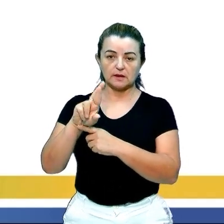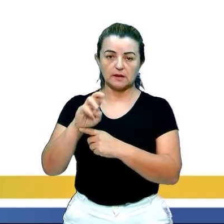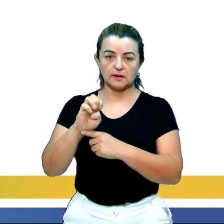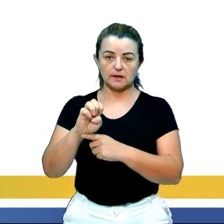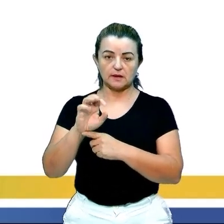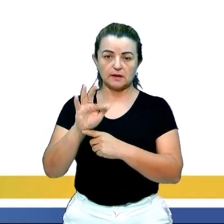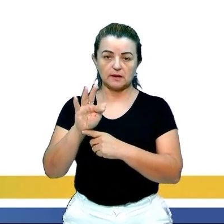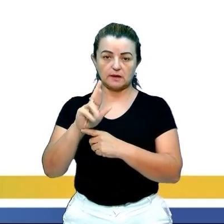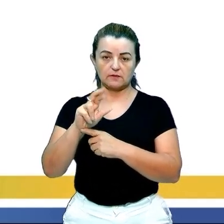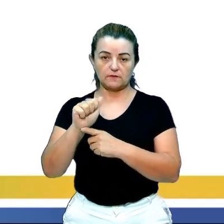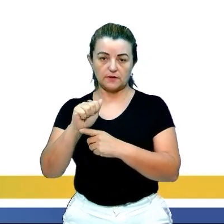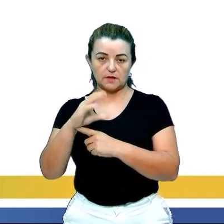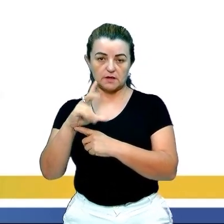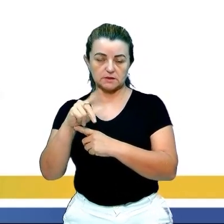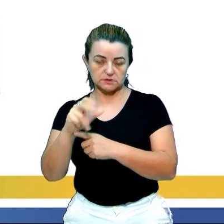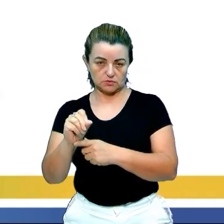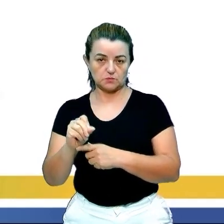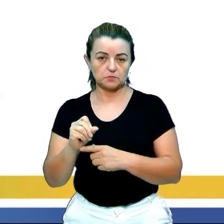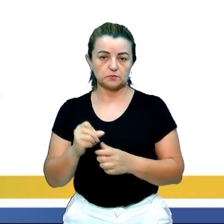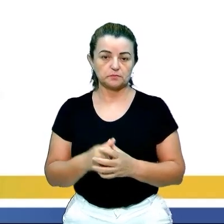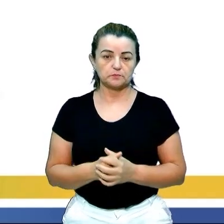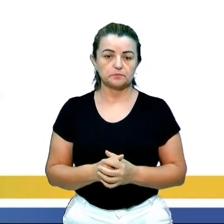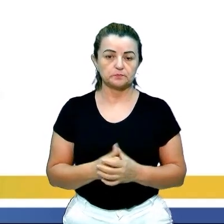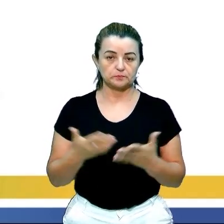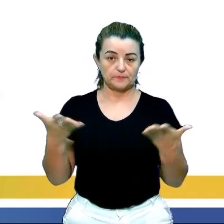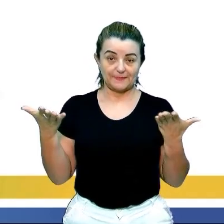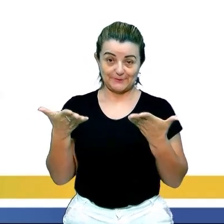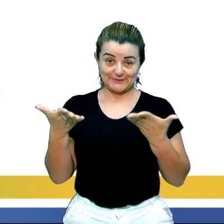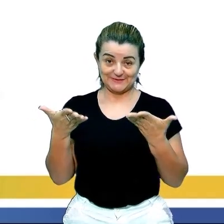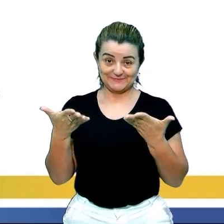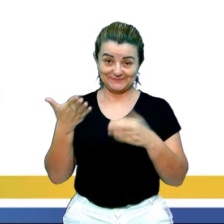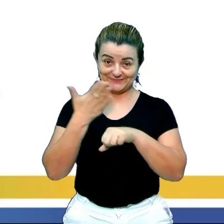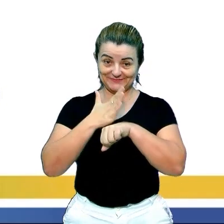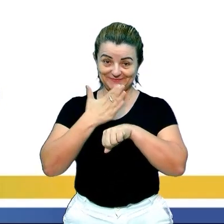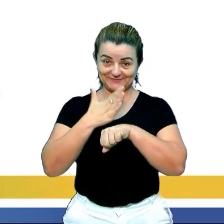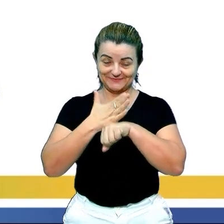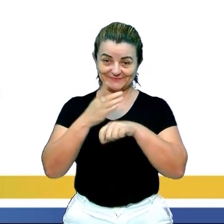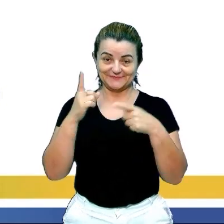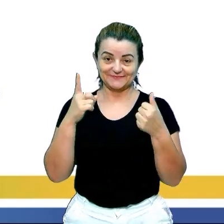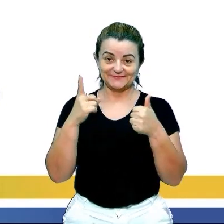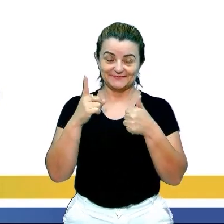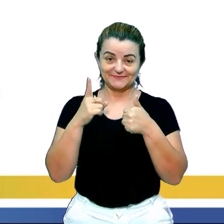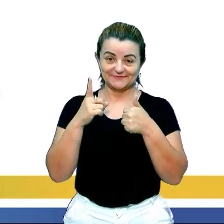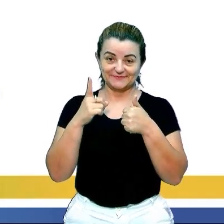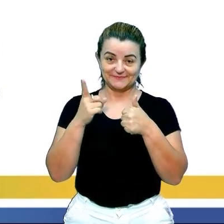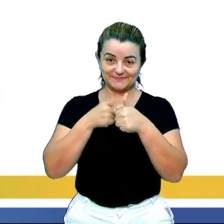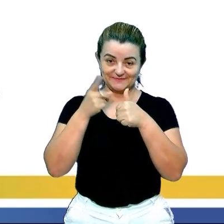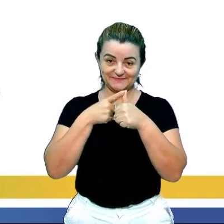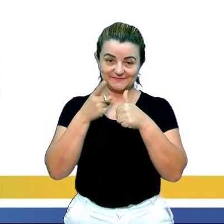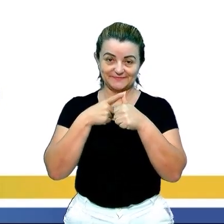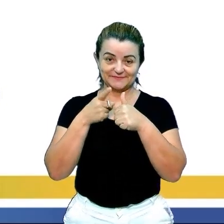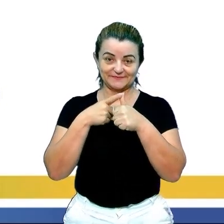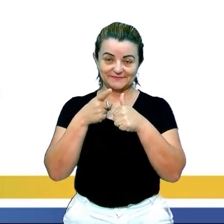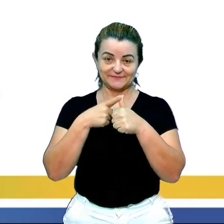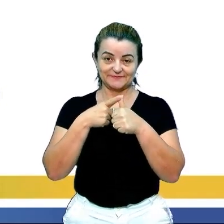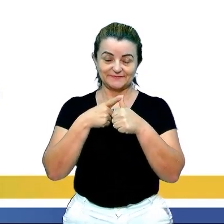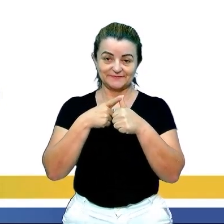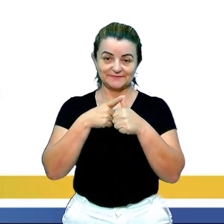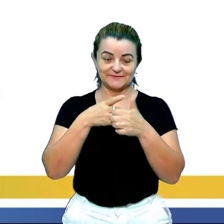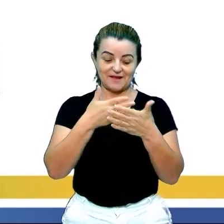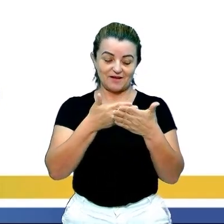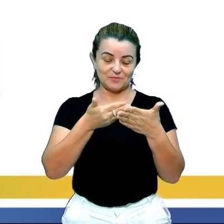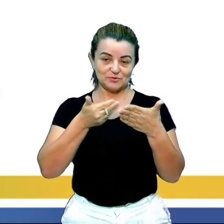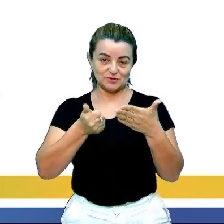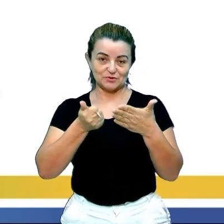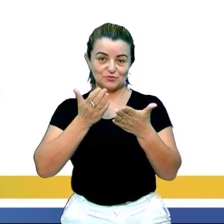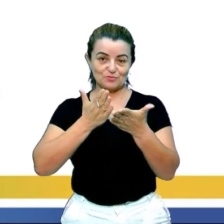a velocidade da luz. Então, vamos lá. Primeira questão, na hora da gente exercitar, ela é retirada do livro A